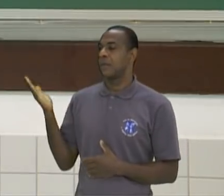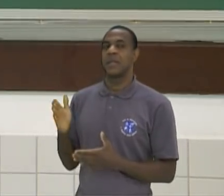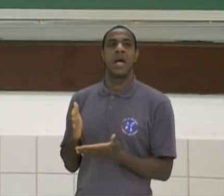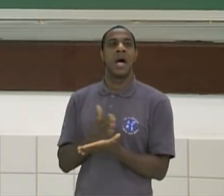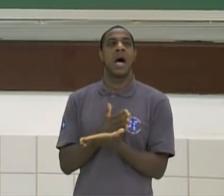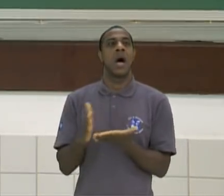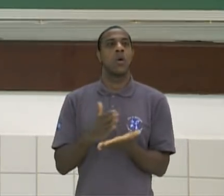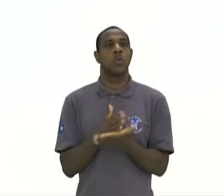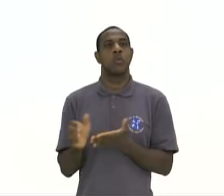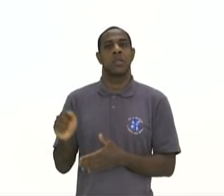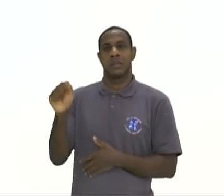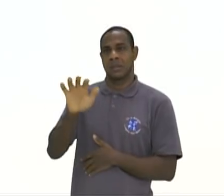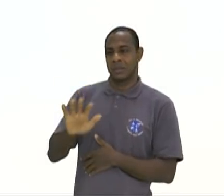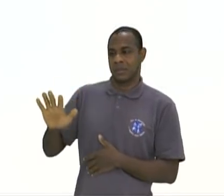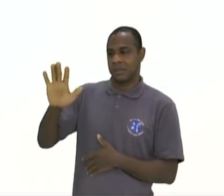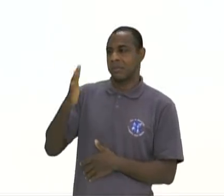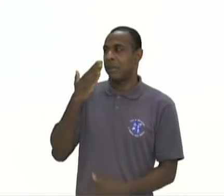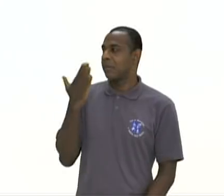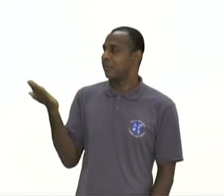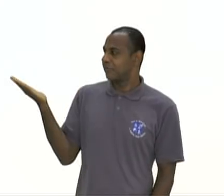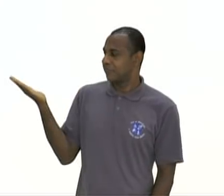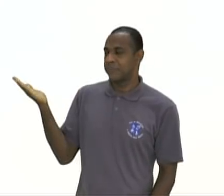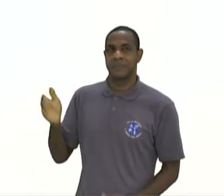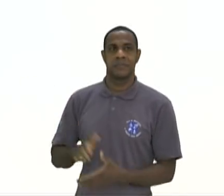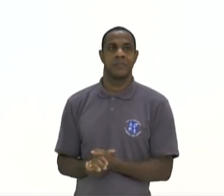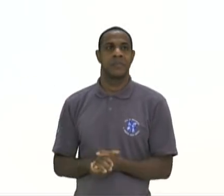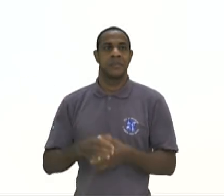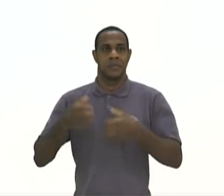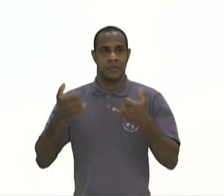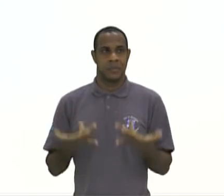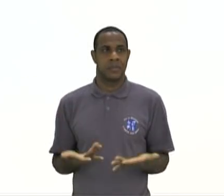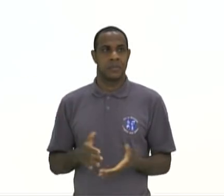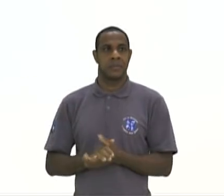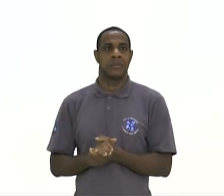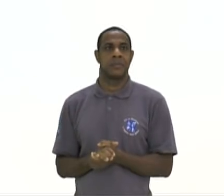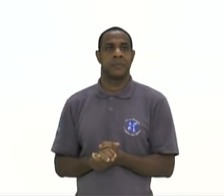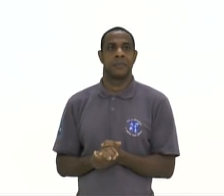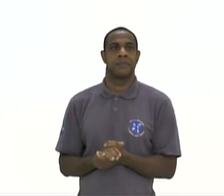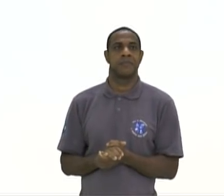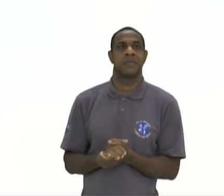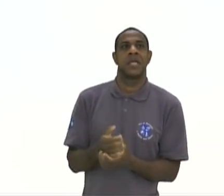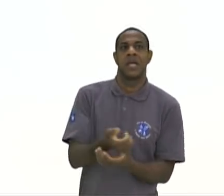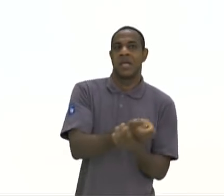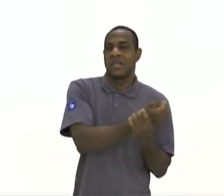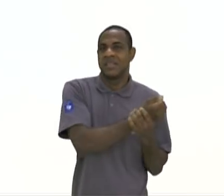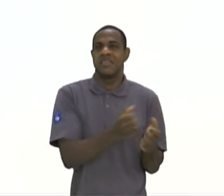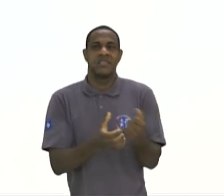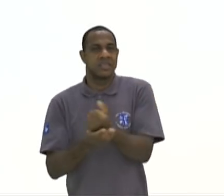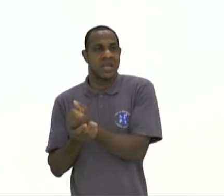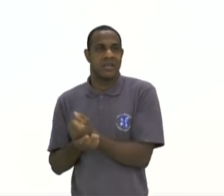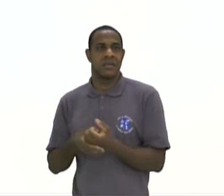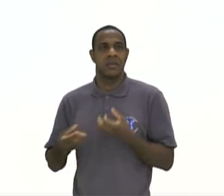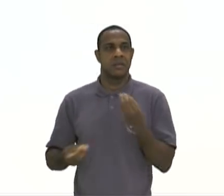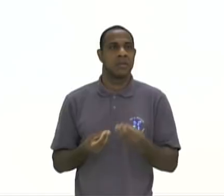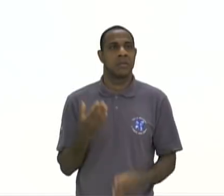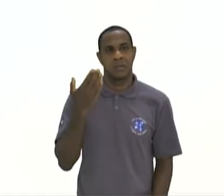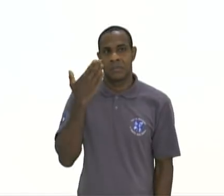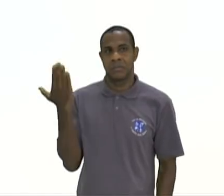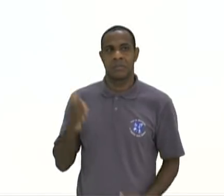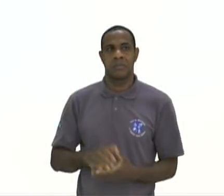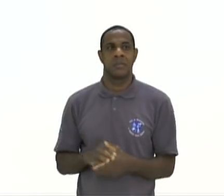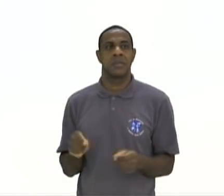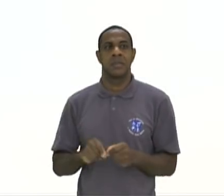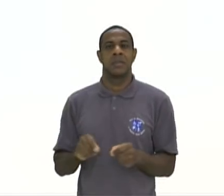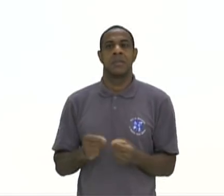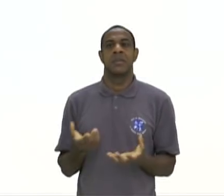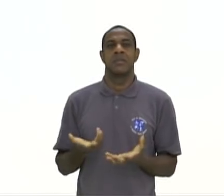imagens que retratam justamente a questão ginástica, né, ali com a presença de instrumentos que vão